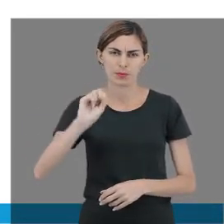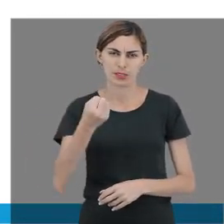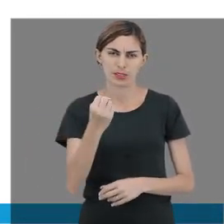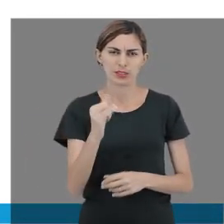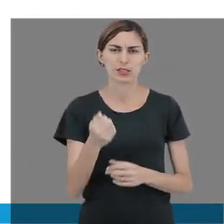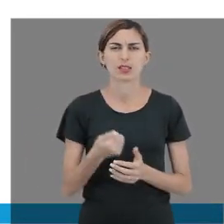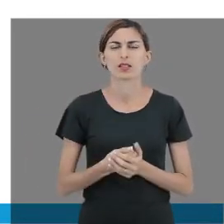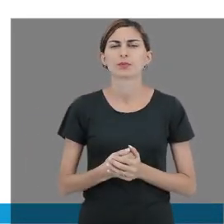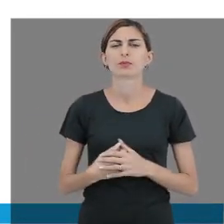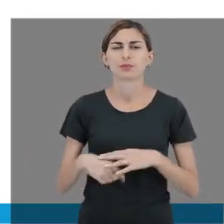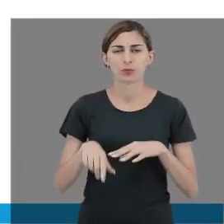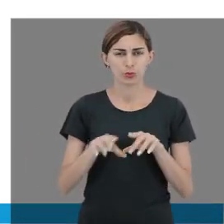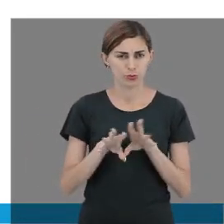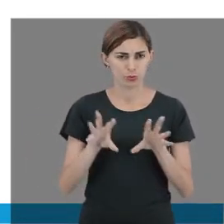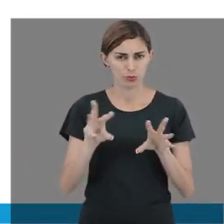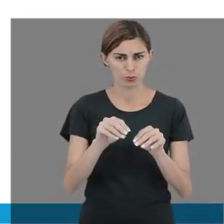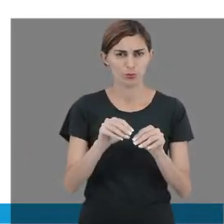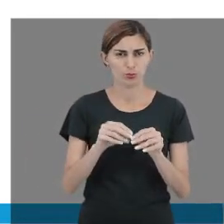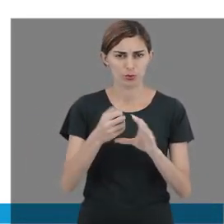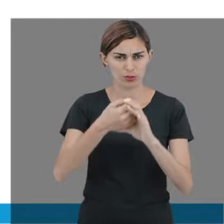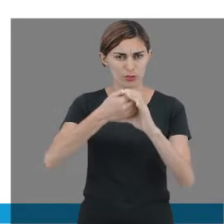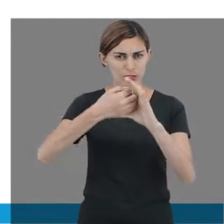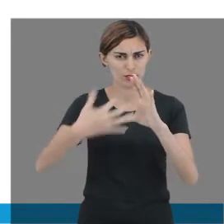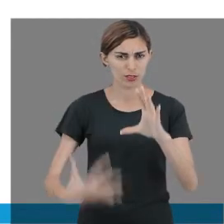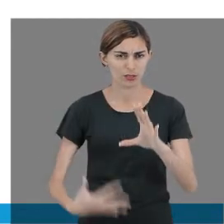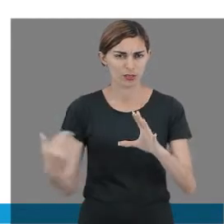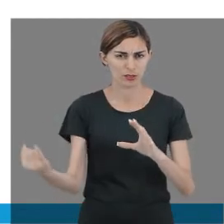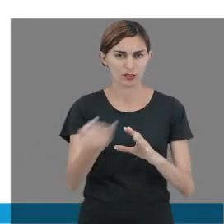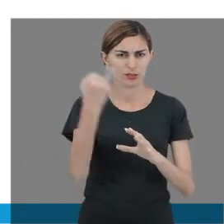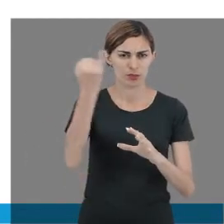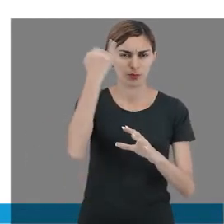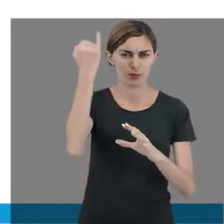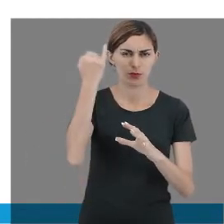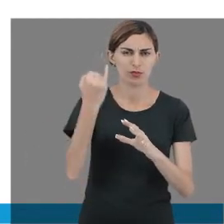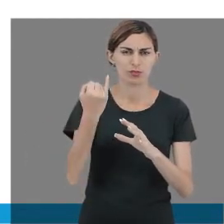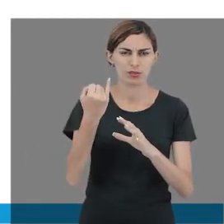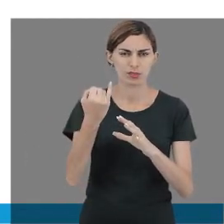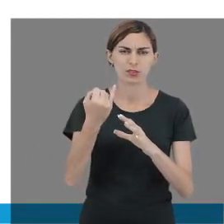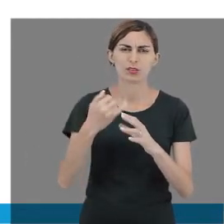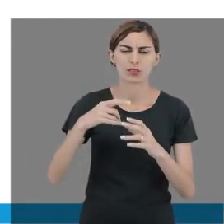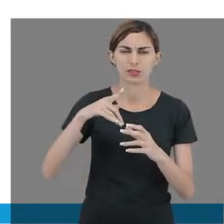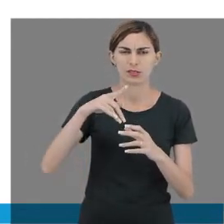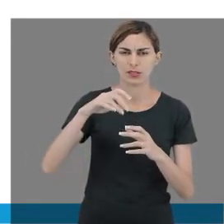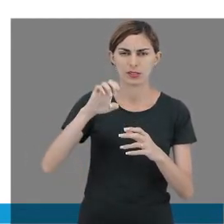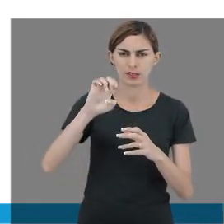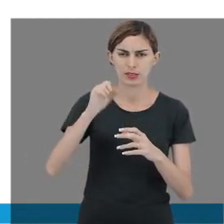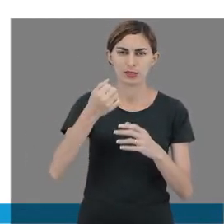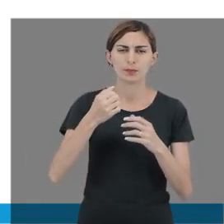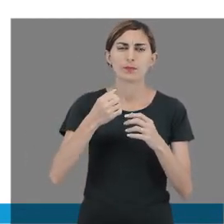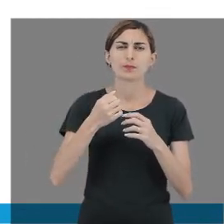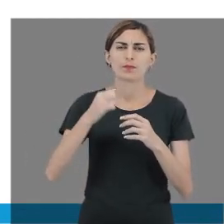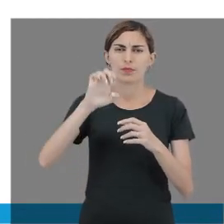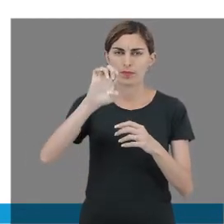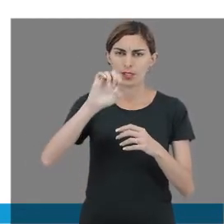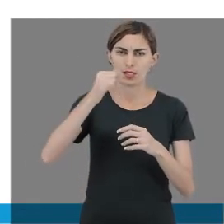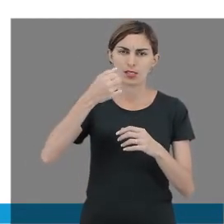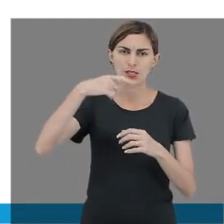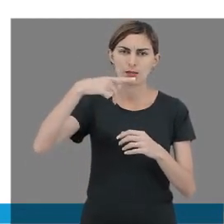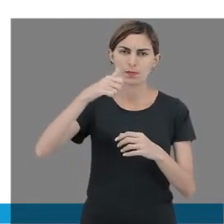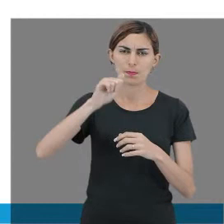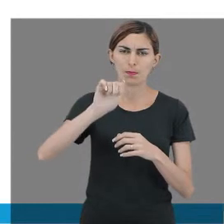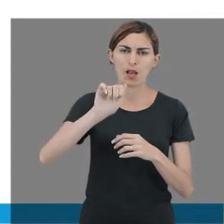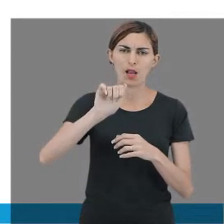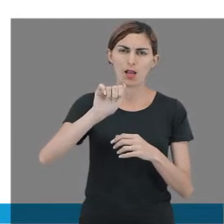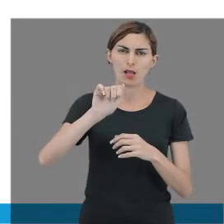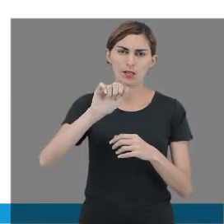já imaginava isso. E uma das características mais importantes da epilepsia é o espasmo. Então a crise se apresentava muito mais como espasmo.